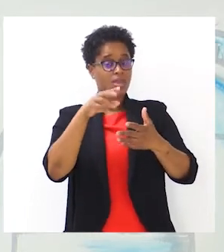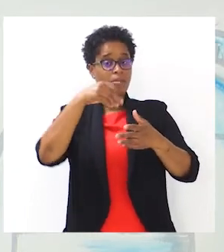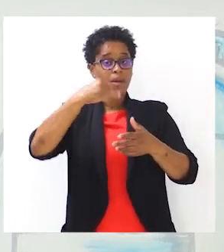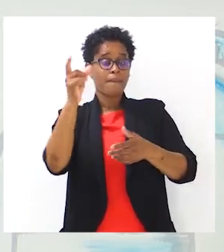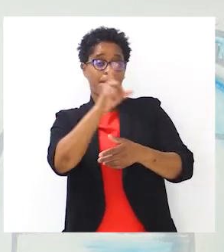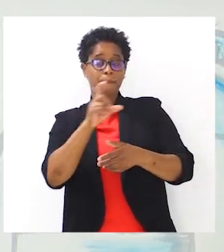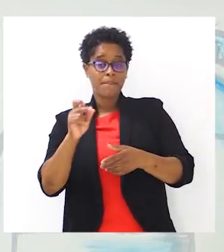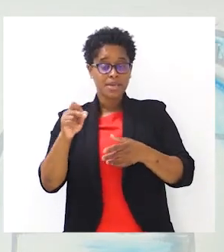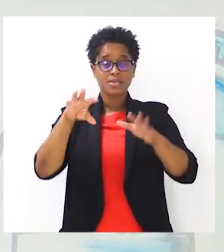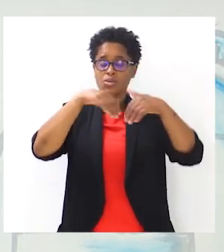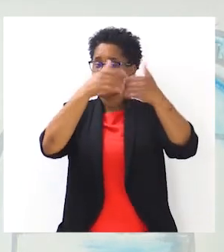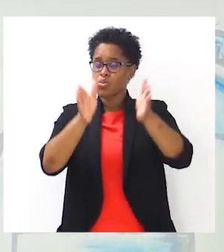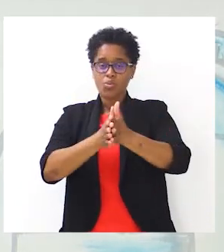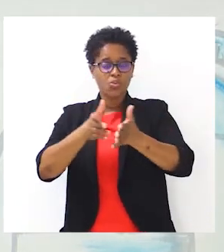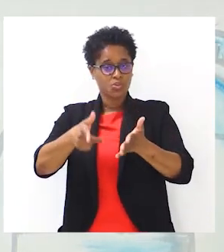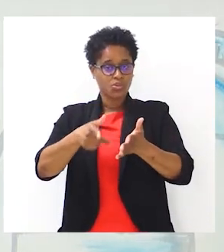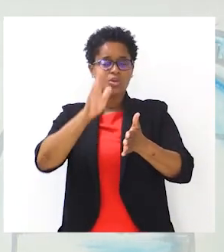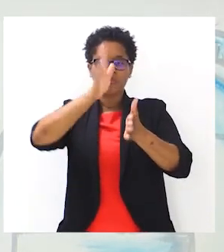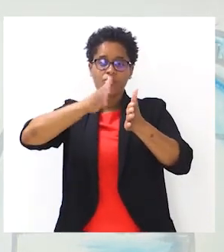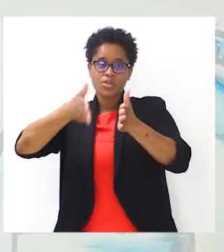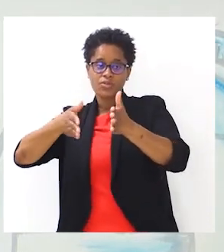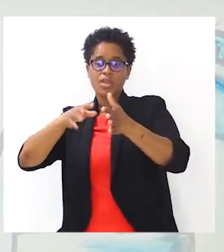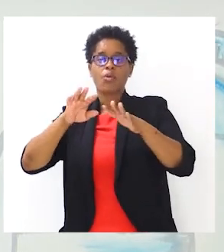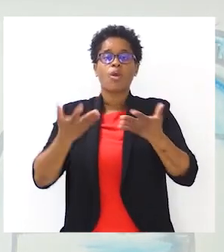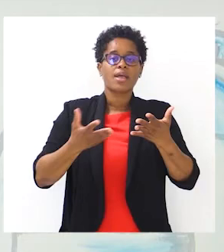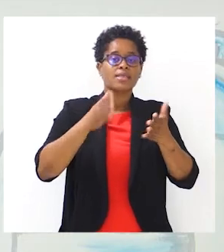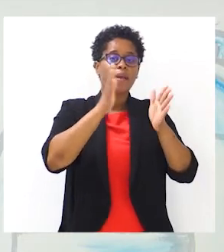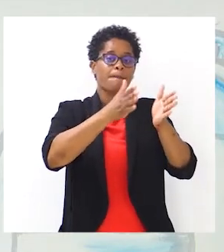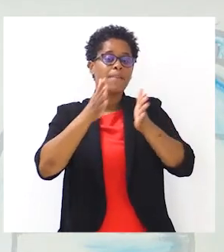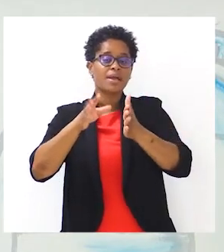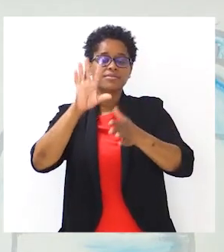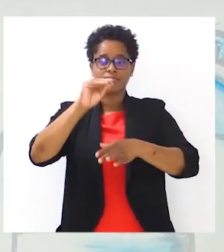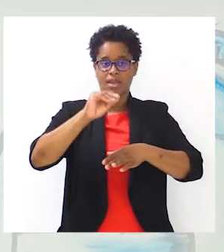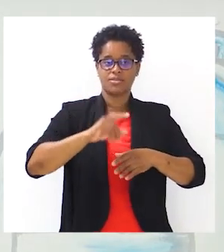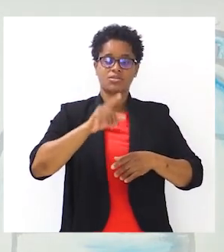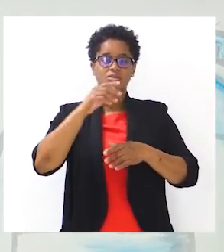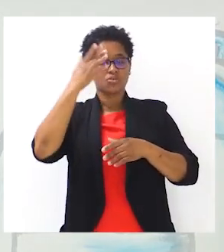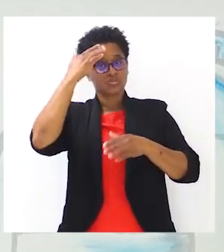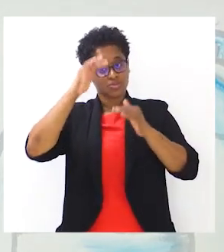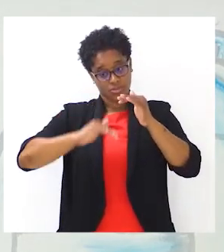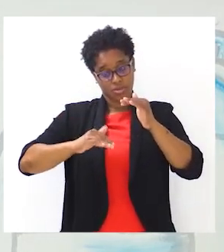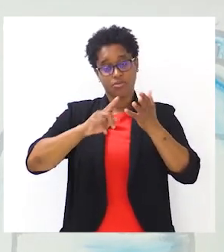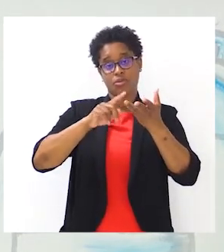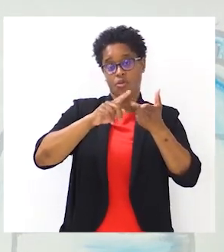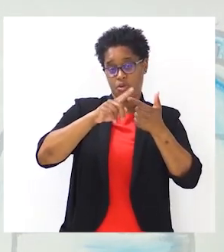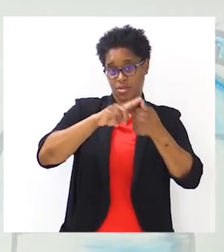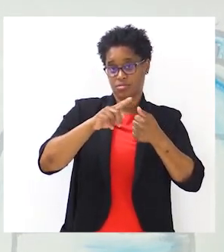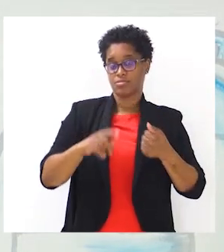pizza que foi dividida em quantas partes? 10. O denominador, vamos